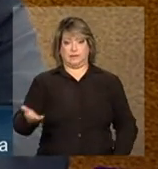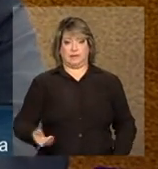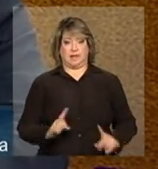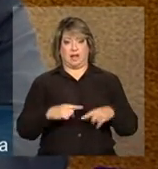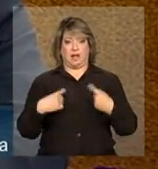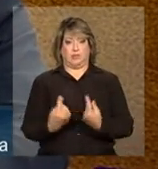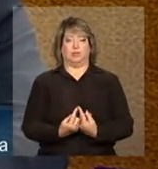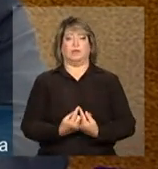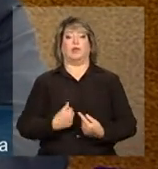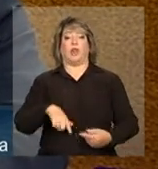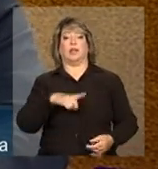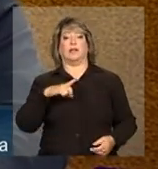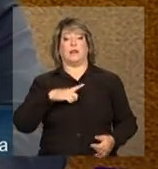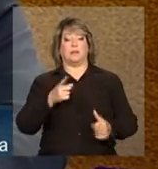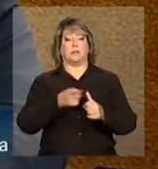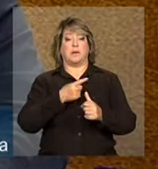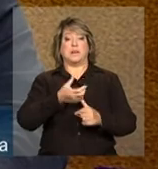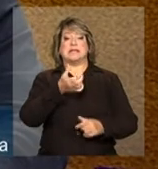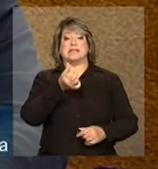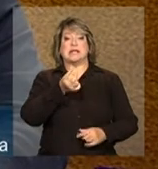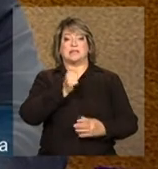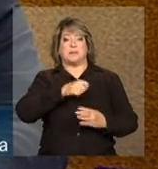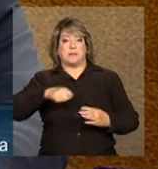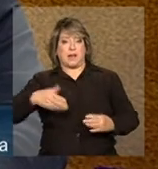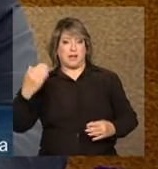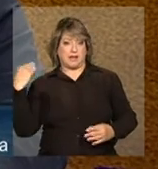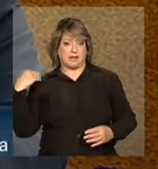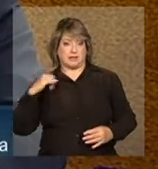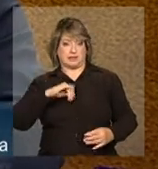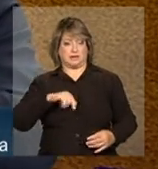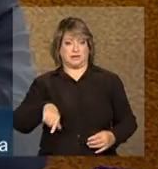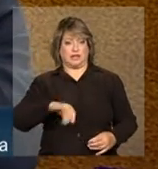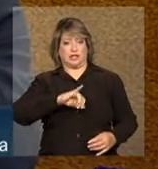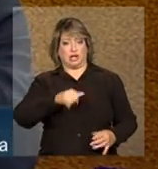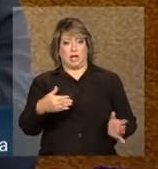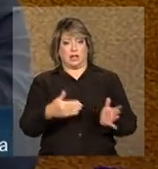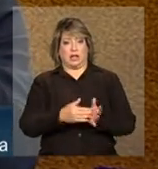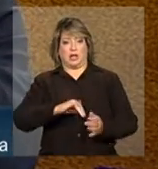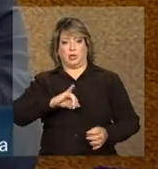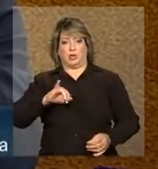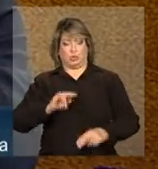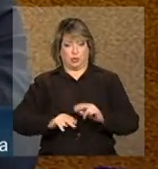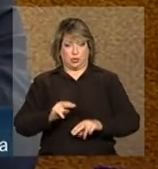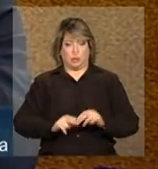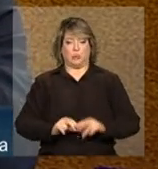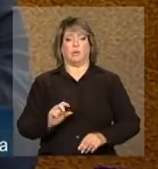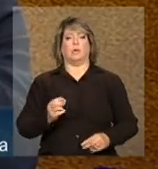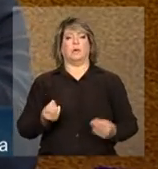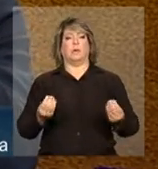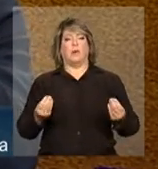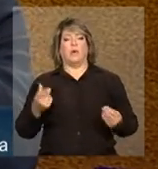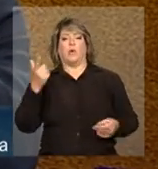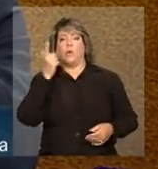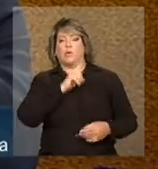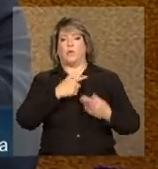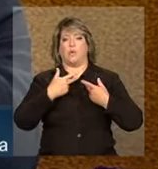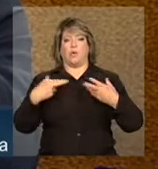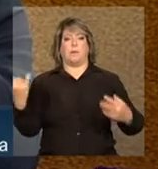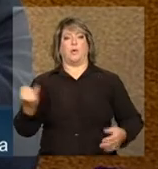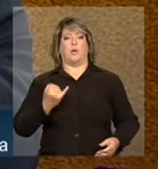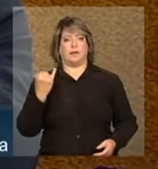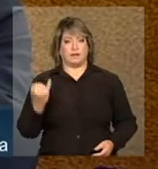primeiro semestre um processo bastante interessante, bastante produtivo, que resultou em várias conquistas